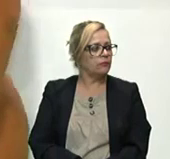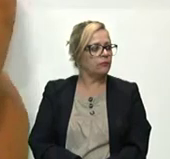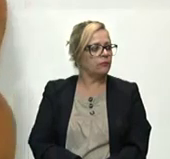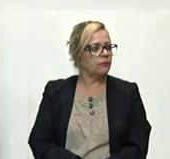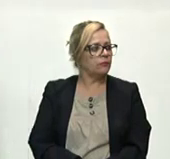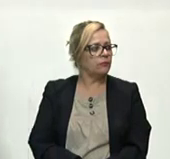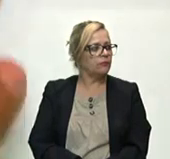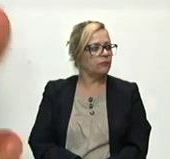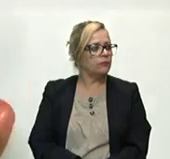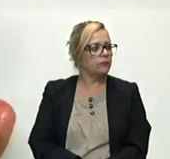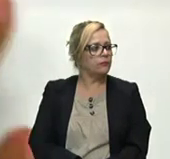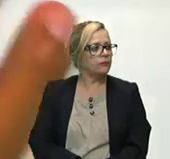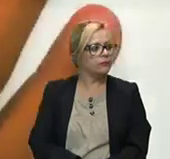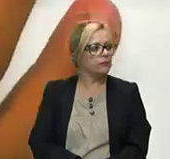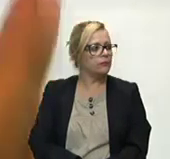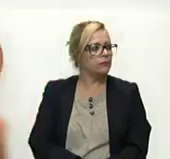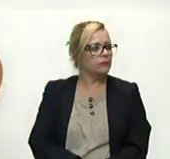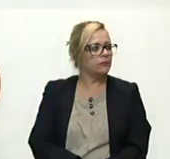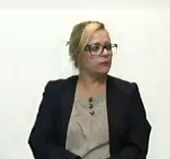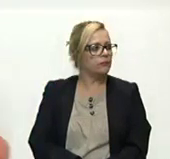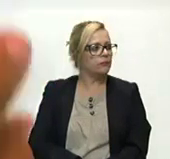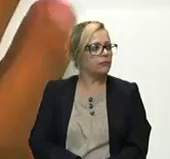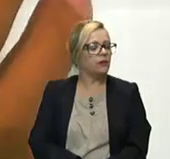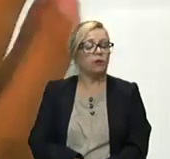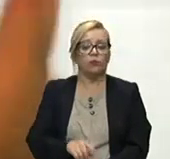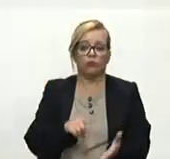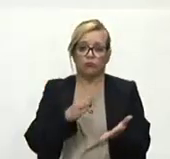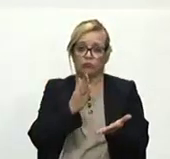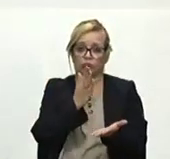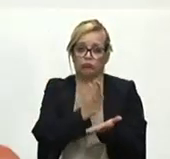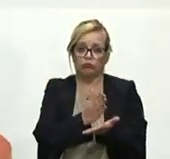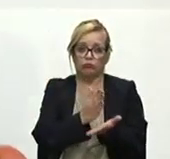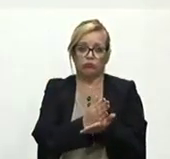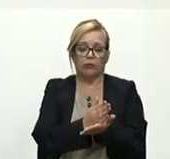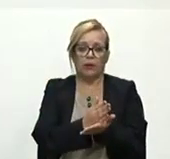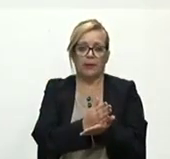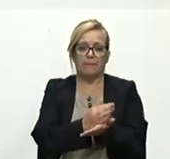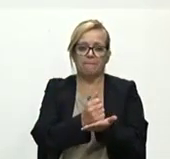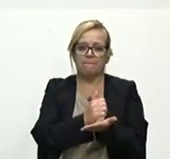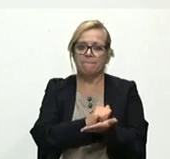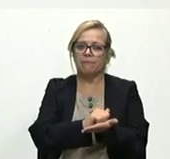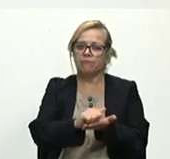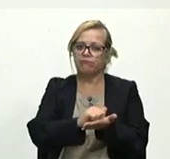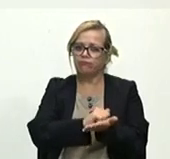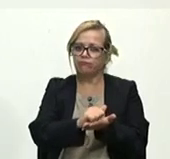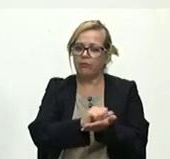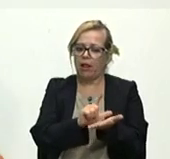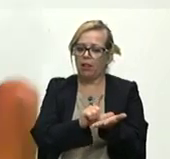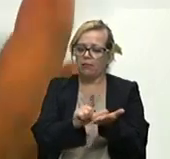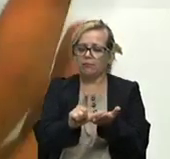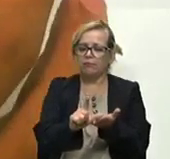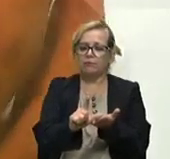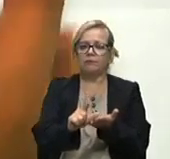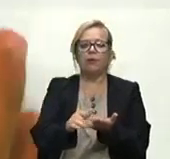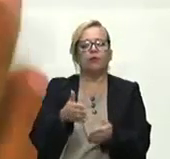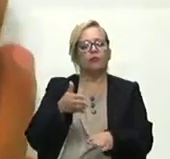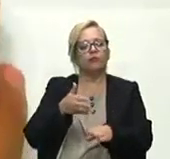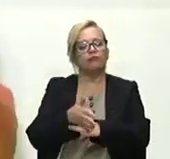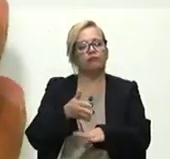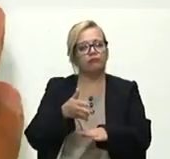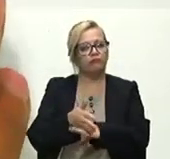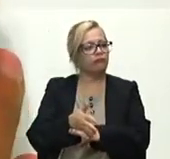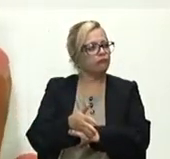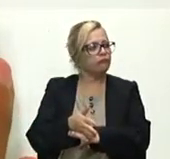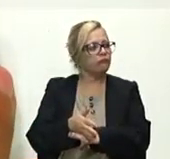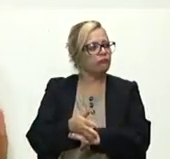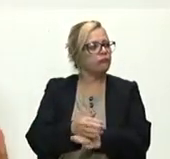Então, primeiro, Shift Mod 3, eu faço um reset na memória. E agora eu vou ativar o